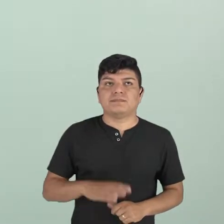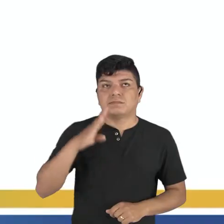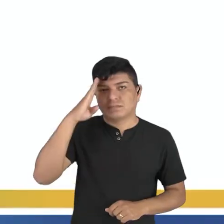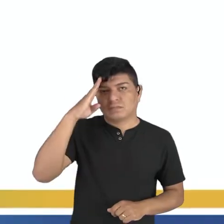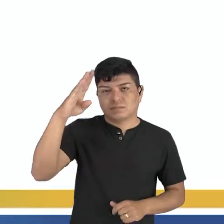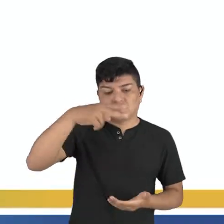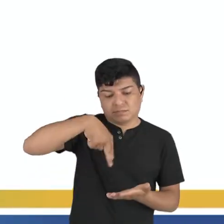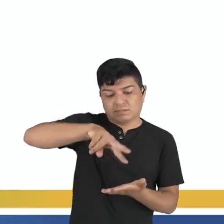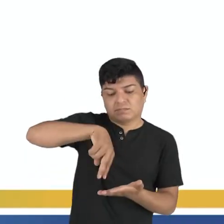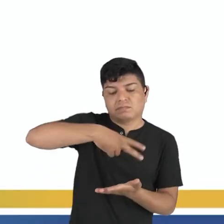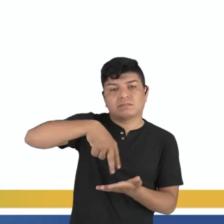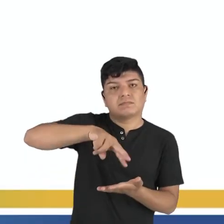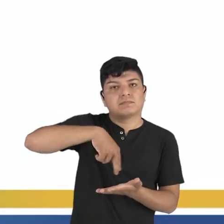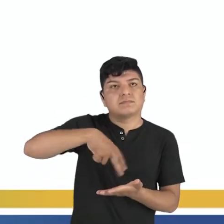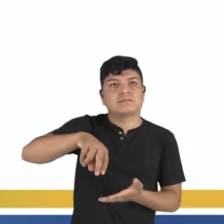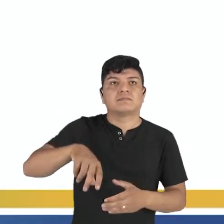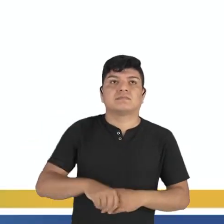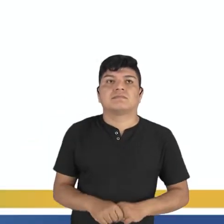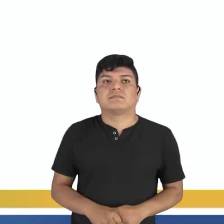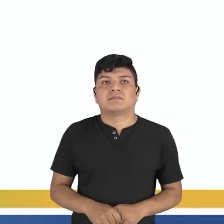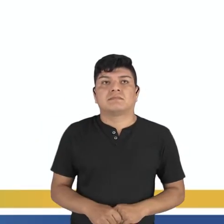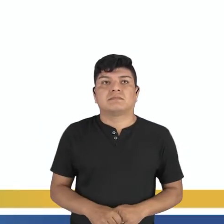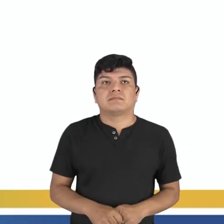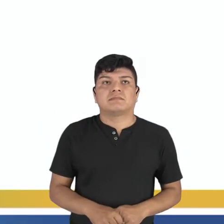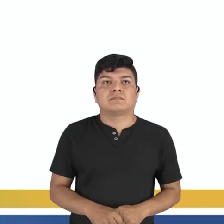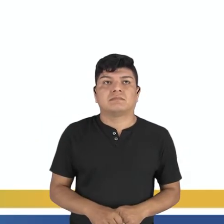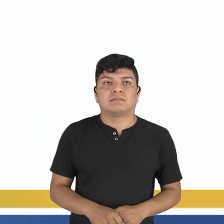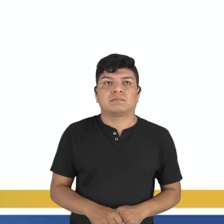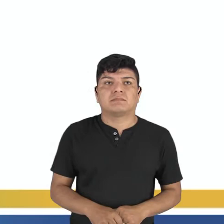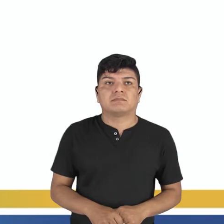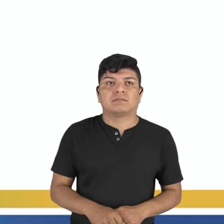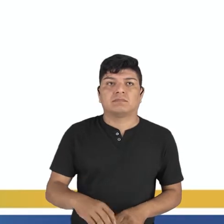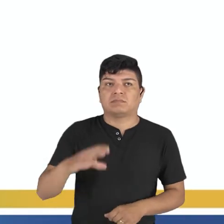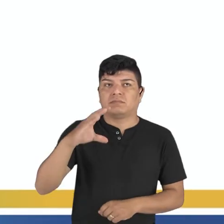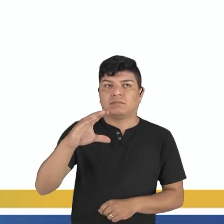Aí temos as principais danças, que são